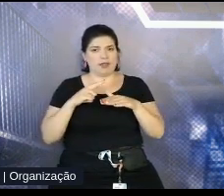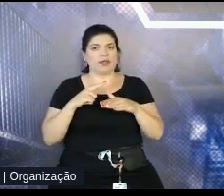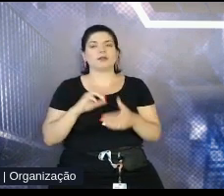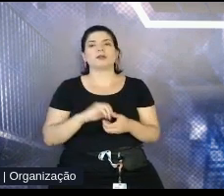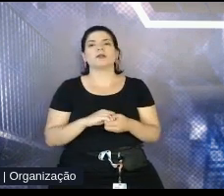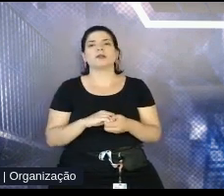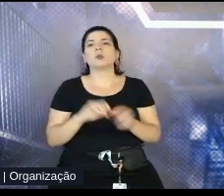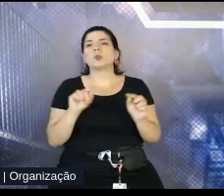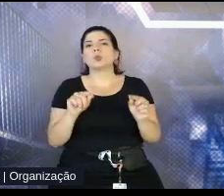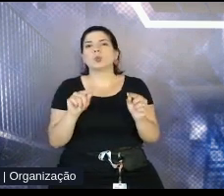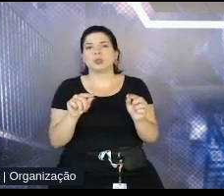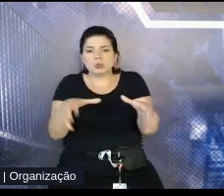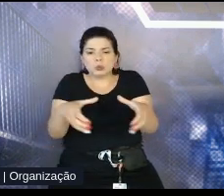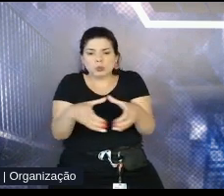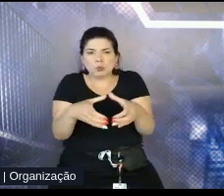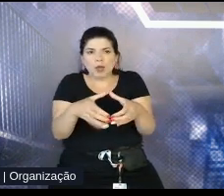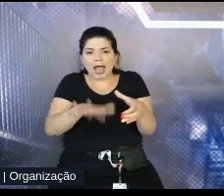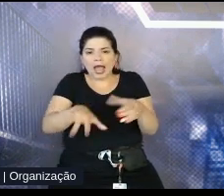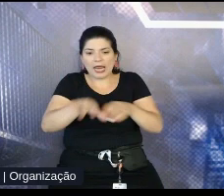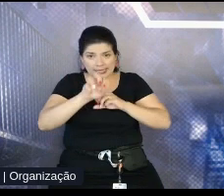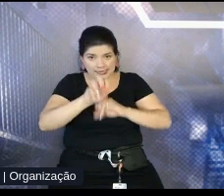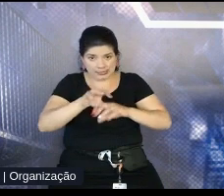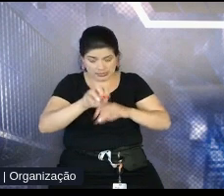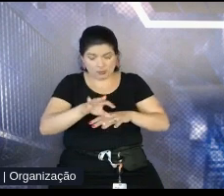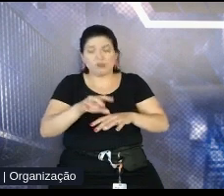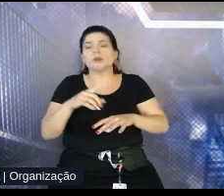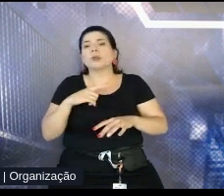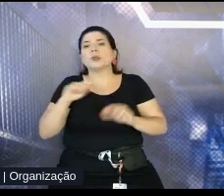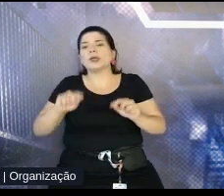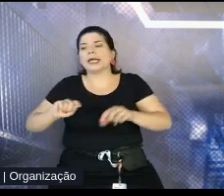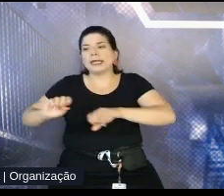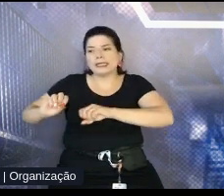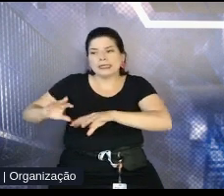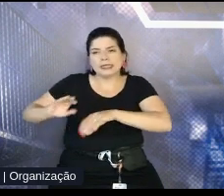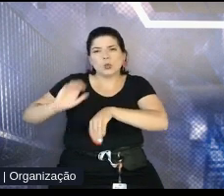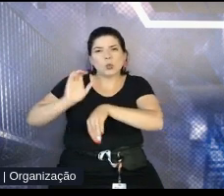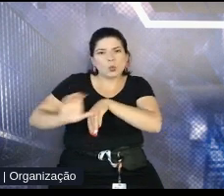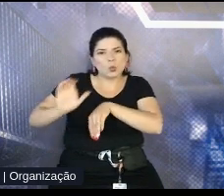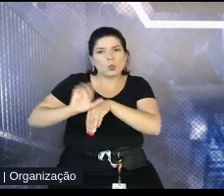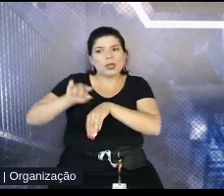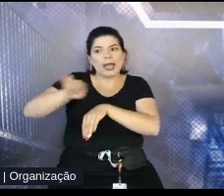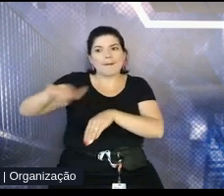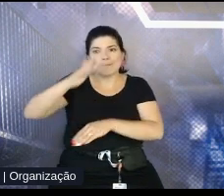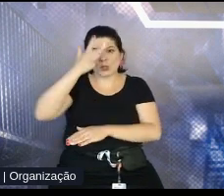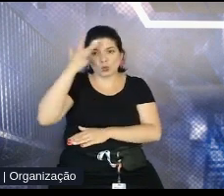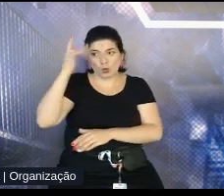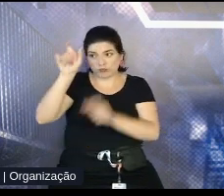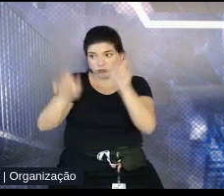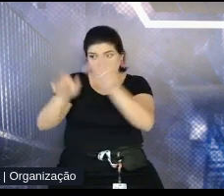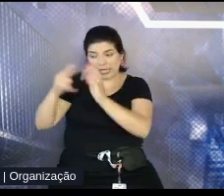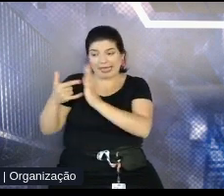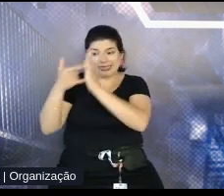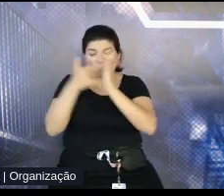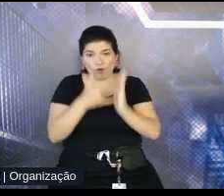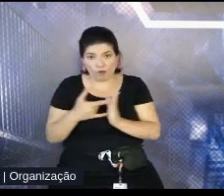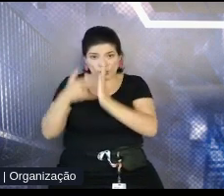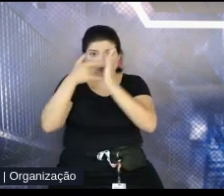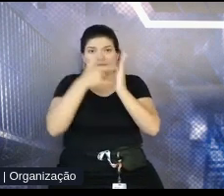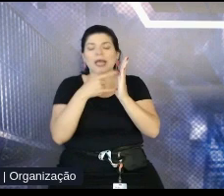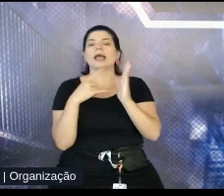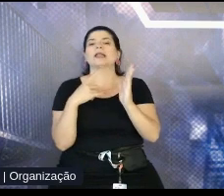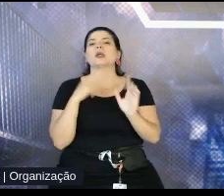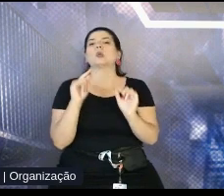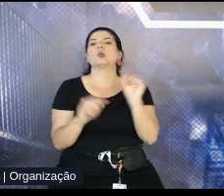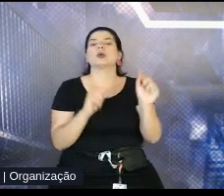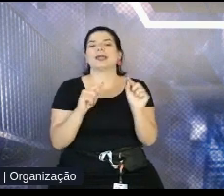dessa frente aí que a gente tem de atuação, de capacitação de pessoas desenvolvedoras, a gente tem uma